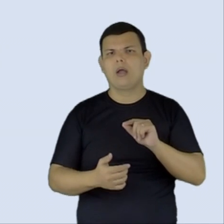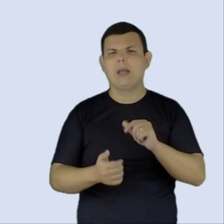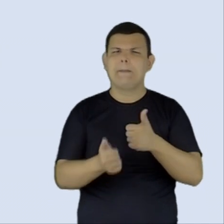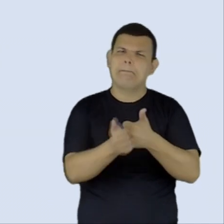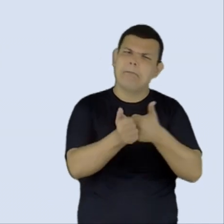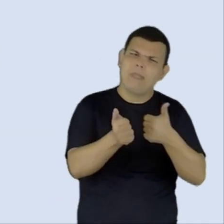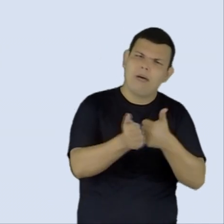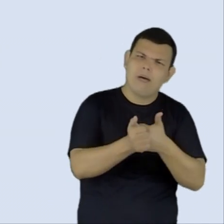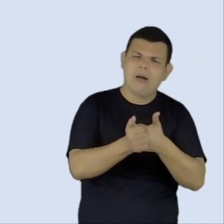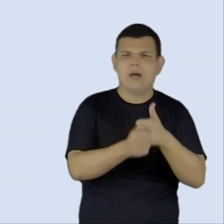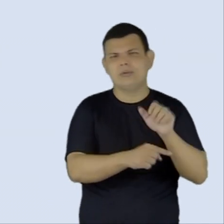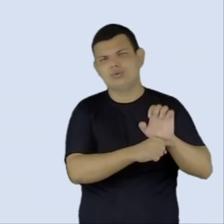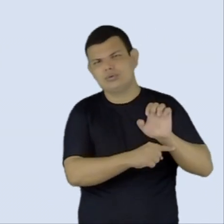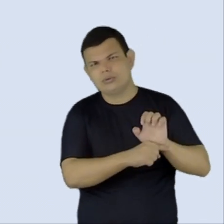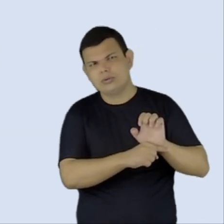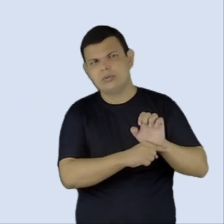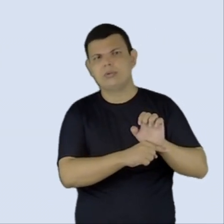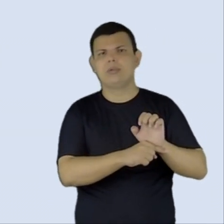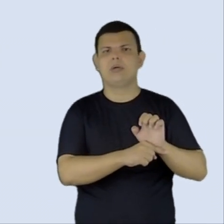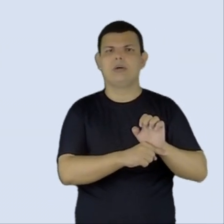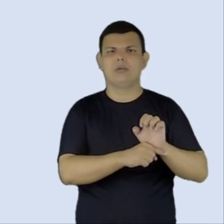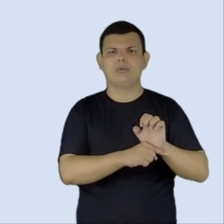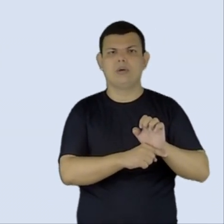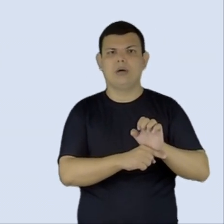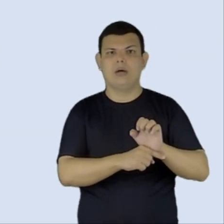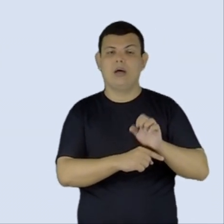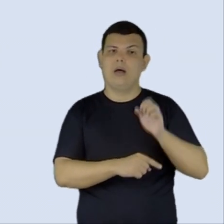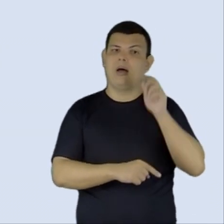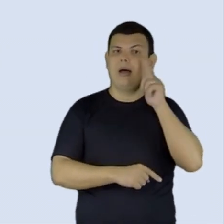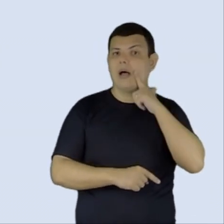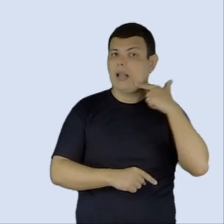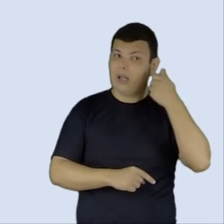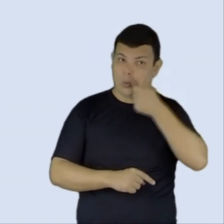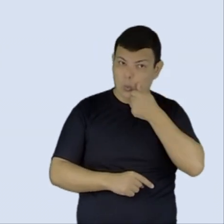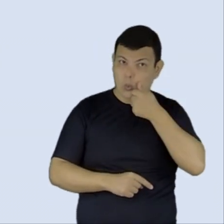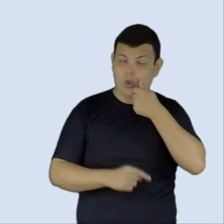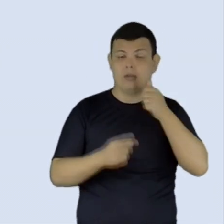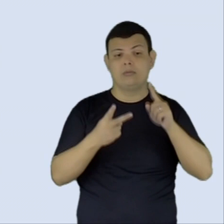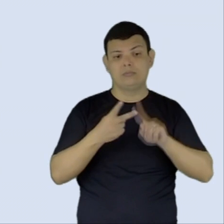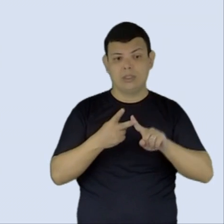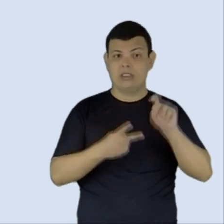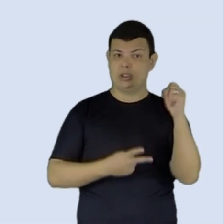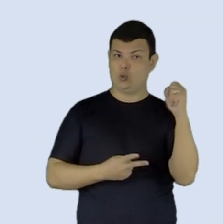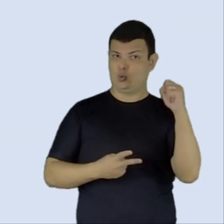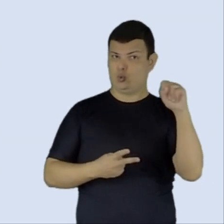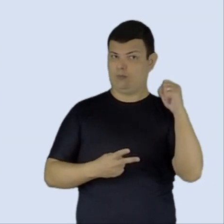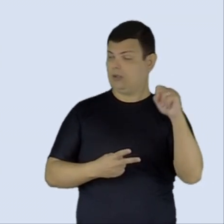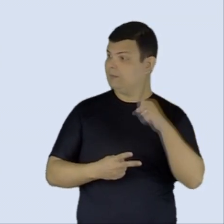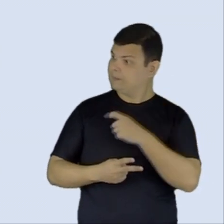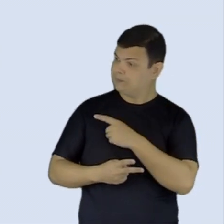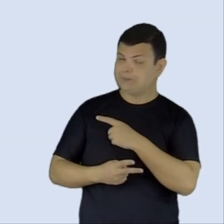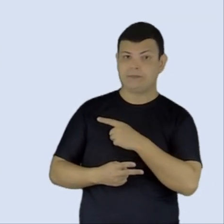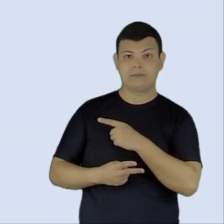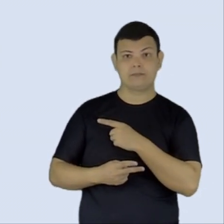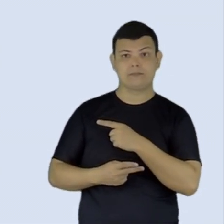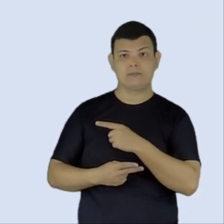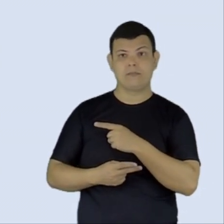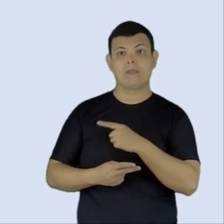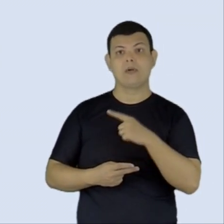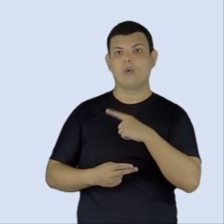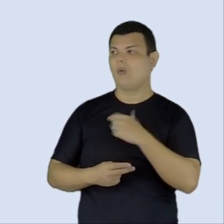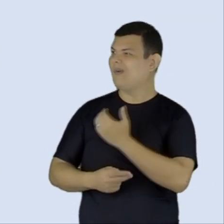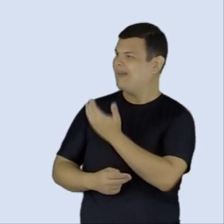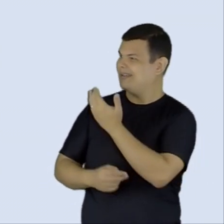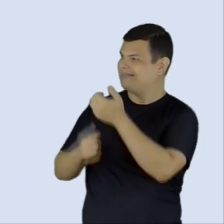fronteira na divisa, né, dos estados de Alagoas e Sergipe, ok? Aqui, ó, essa outra